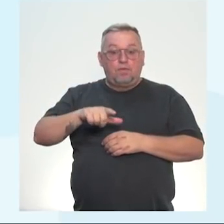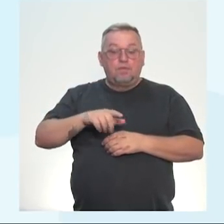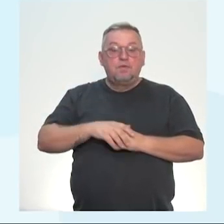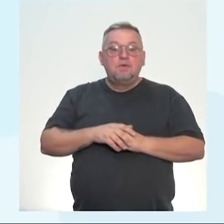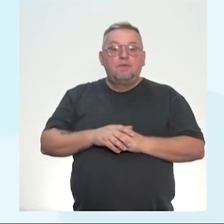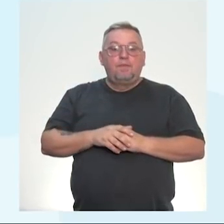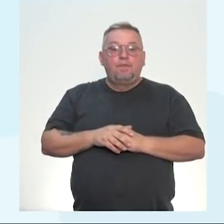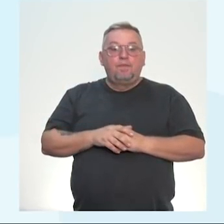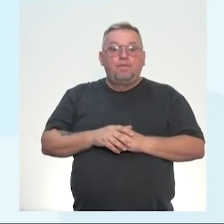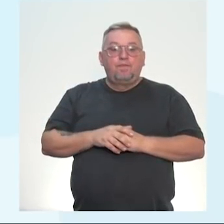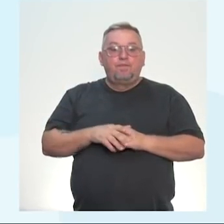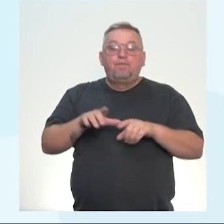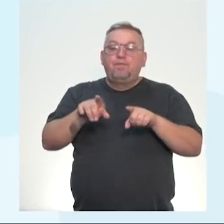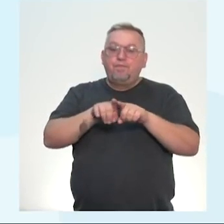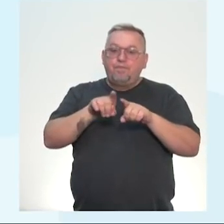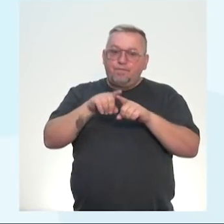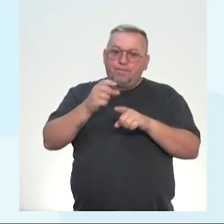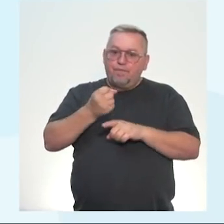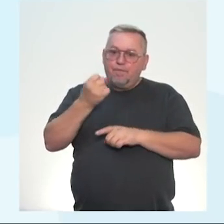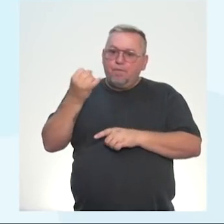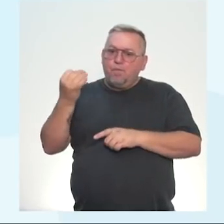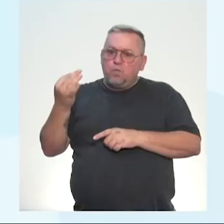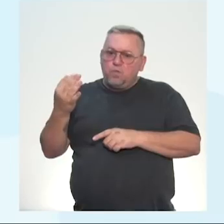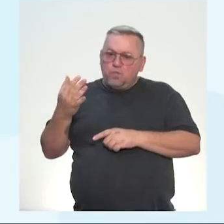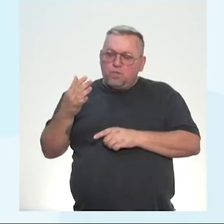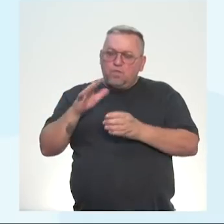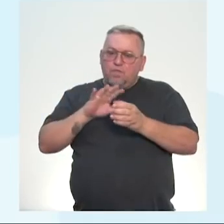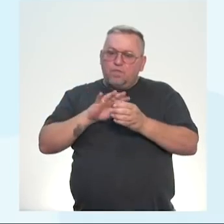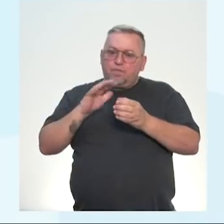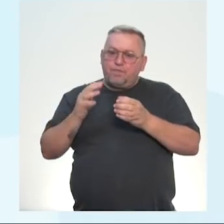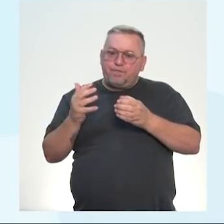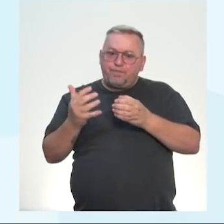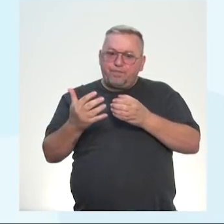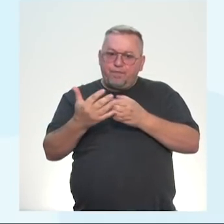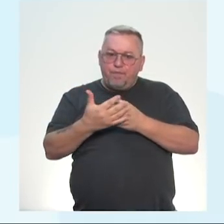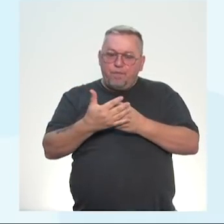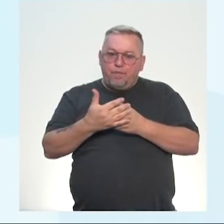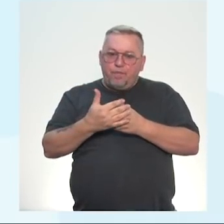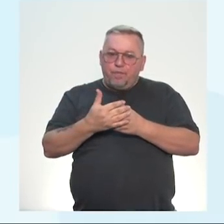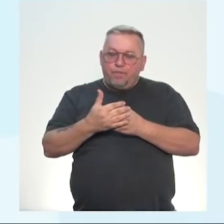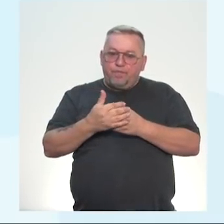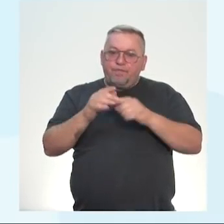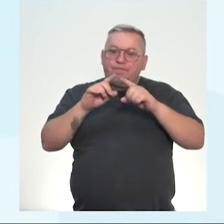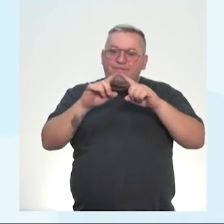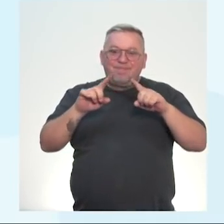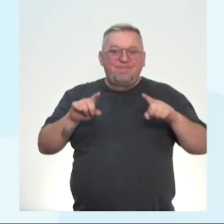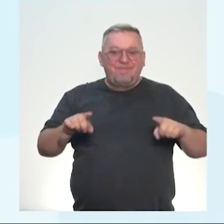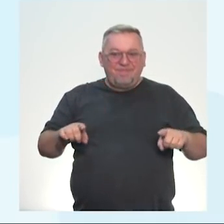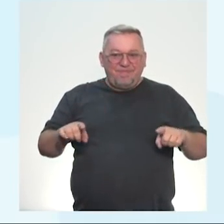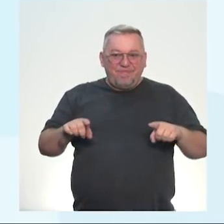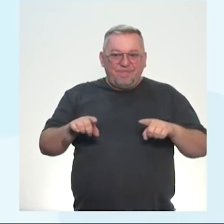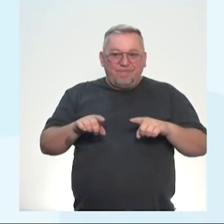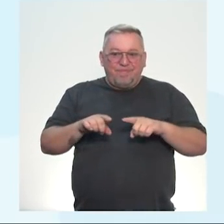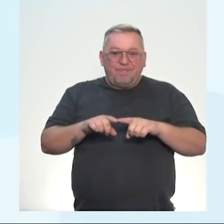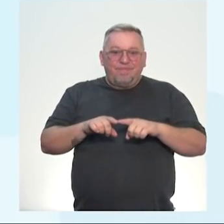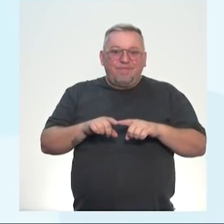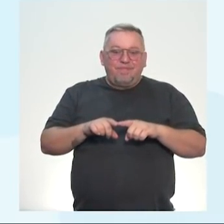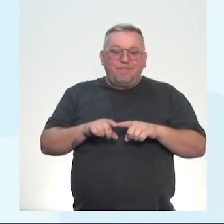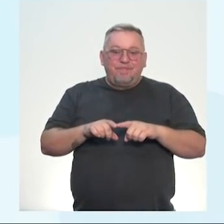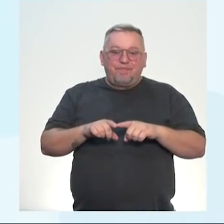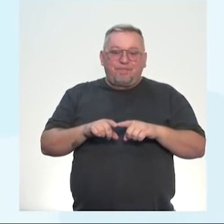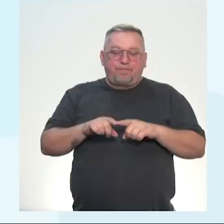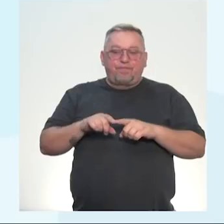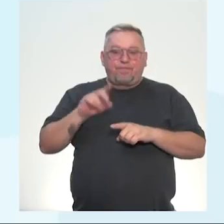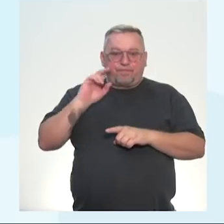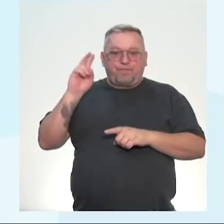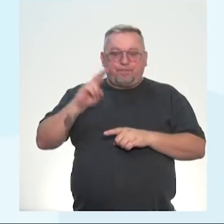aí, conforme o número de lados, elas vão se classificando. Então eu tenho, por exemplo, o triângulo, que é o menor polígono,